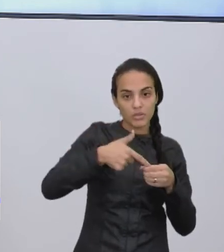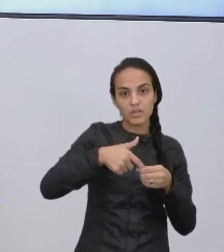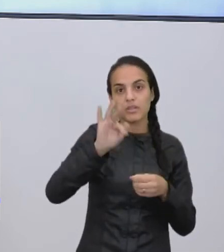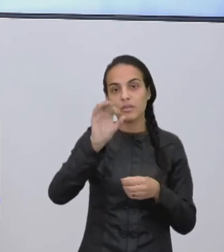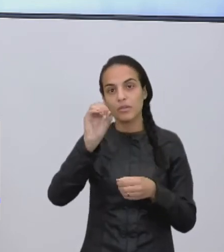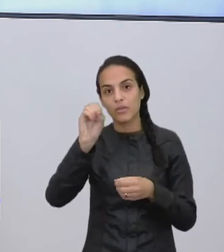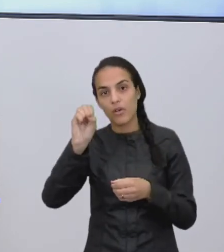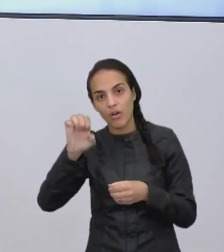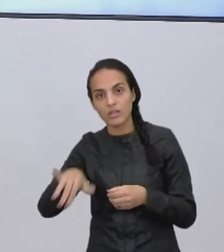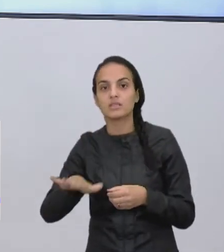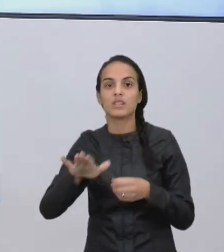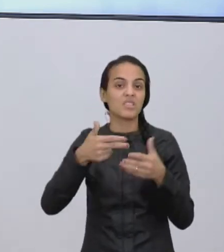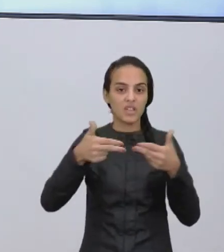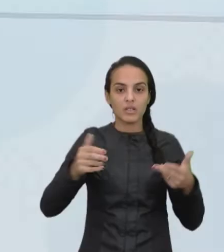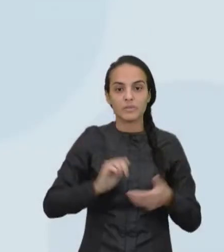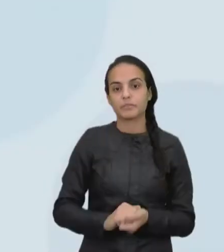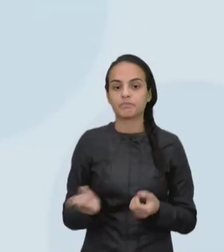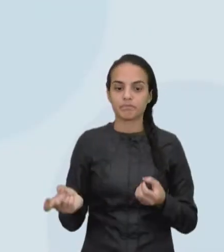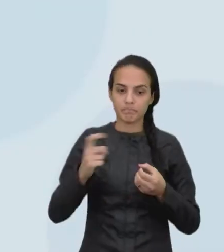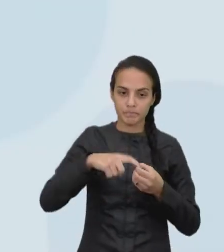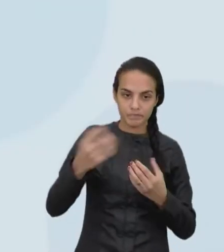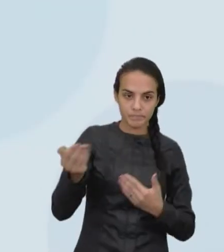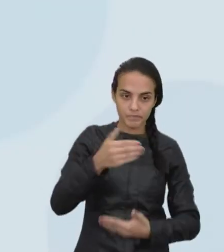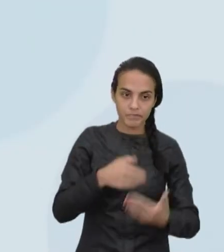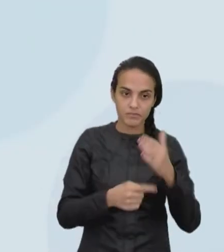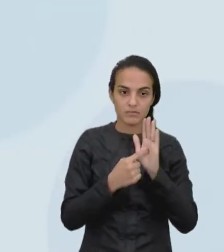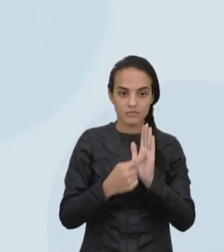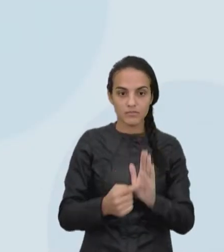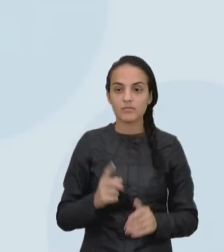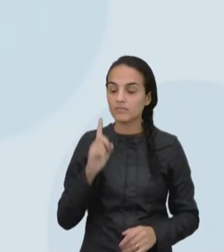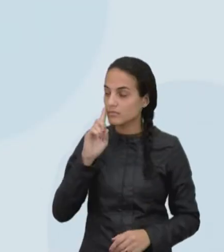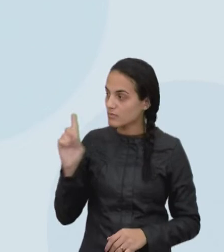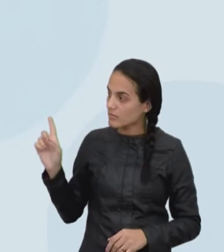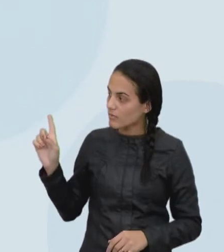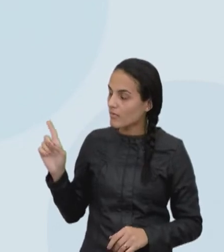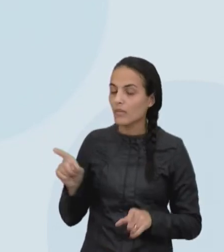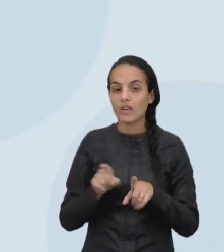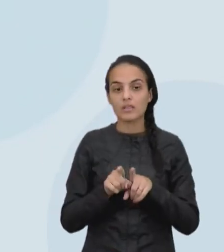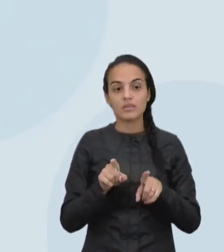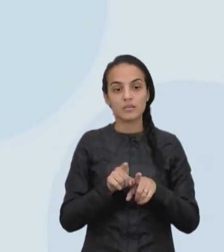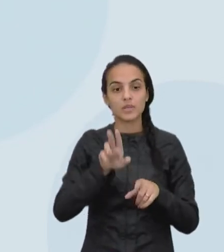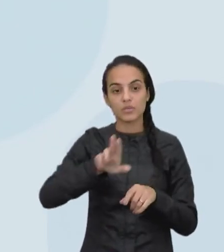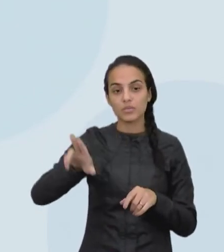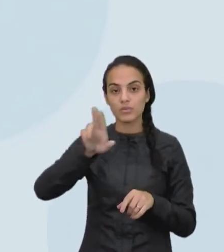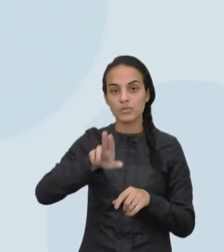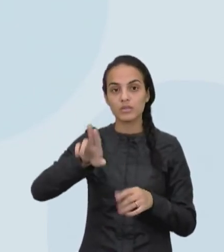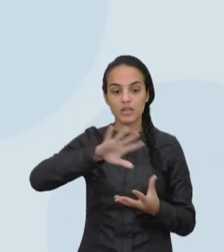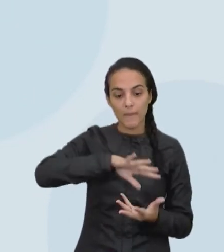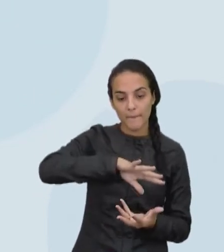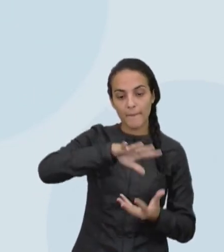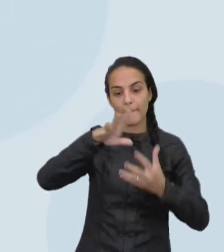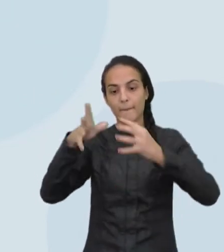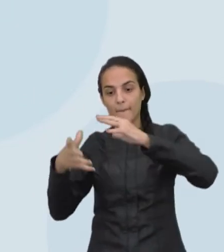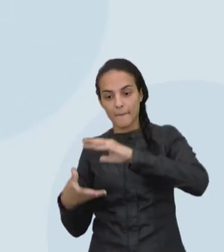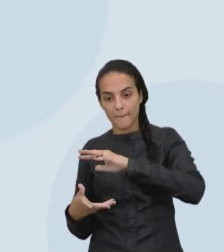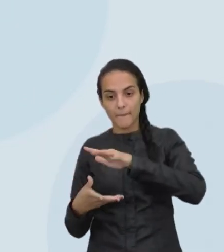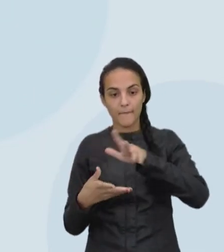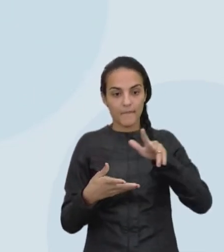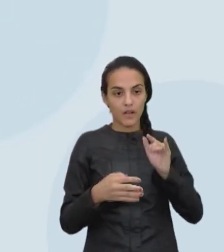mais, beleza? Voltando aí para a tela, ó, também o uso da biomassa contribui para o